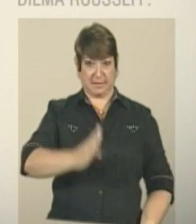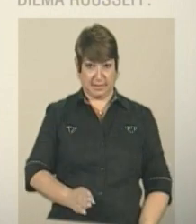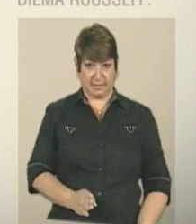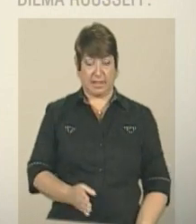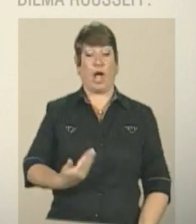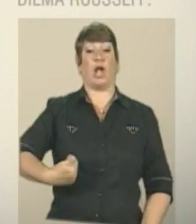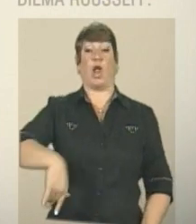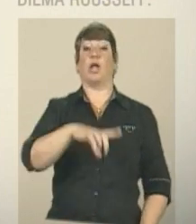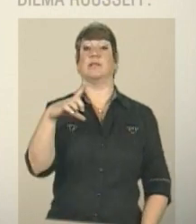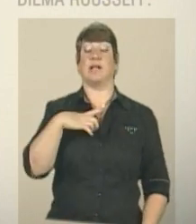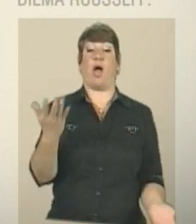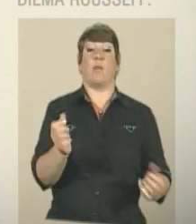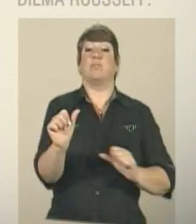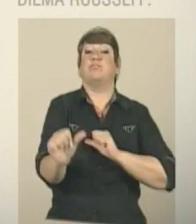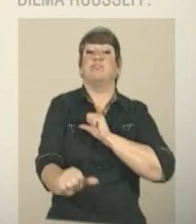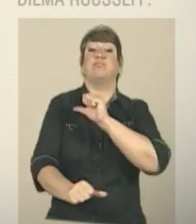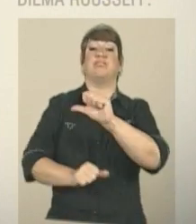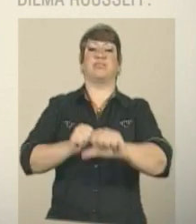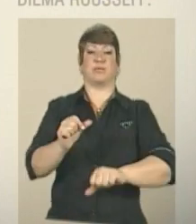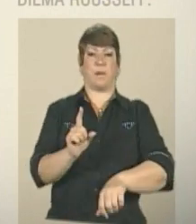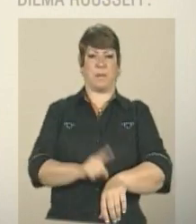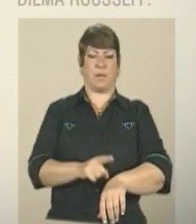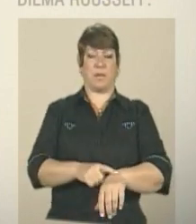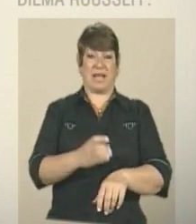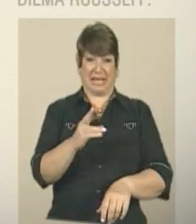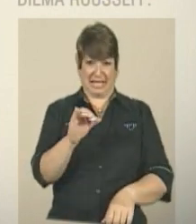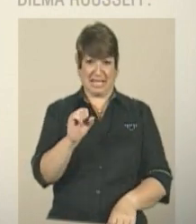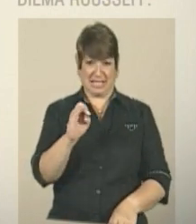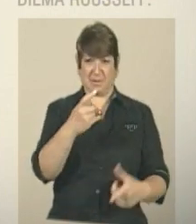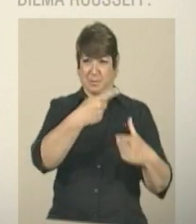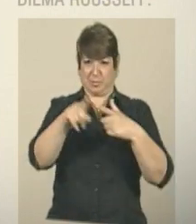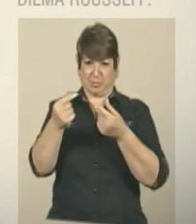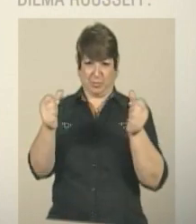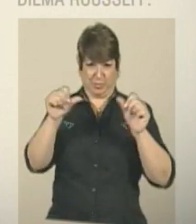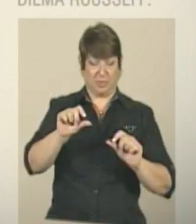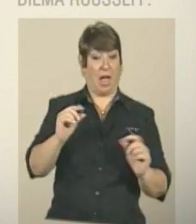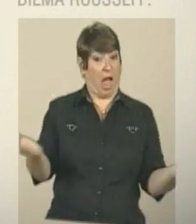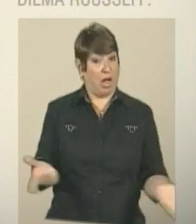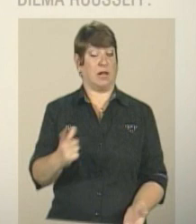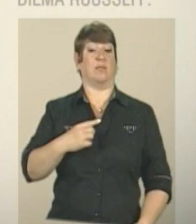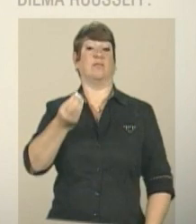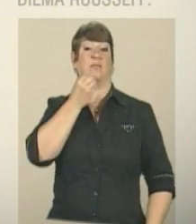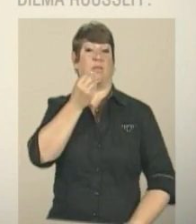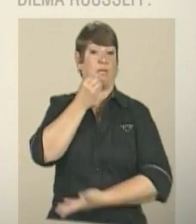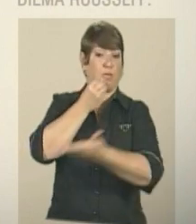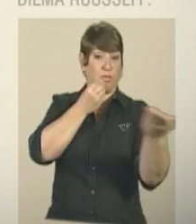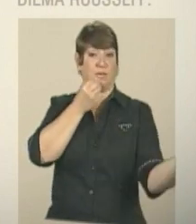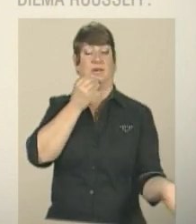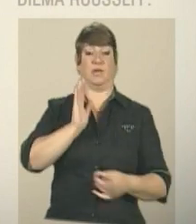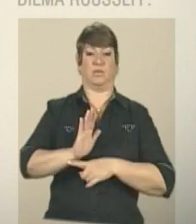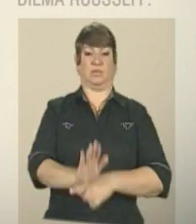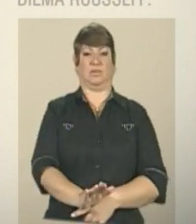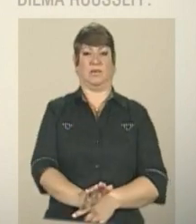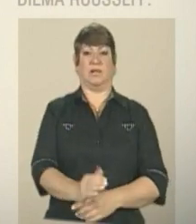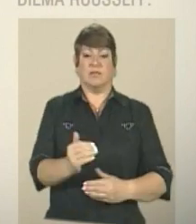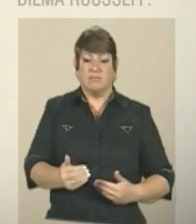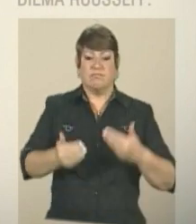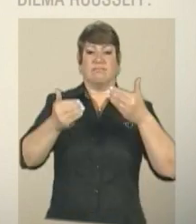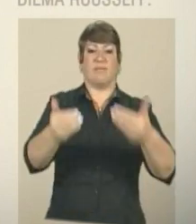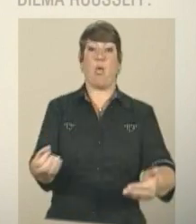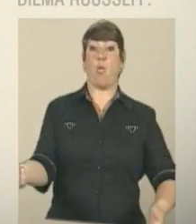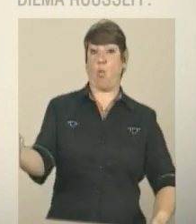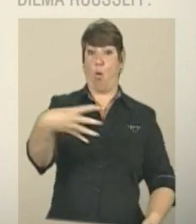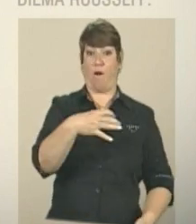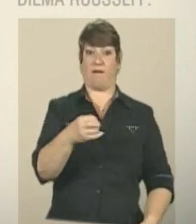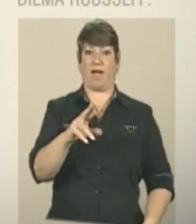Estamos transformando um momento de crise em um momento de oportunidade e entrando em uma nova era,